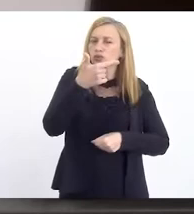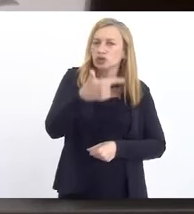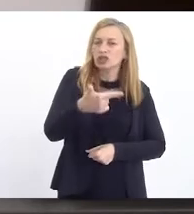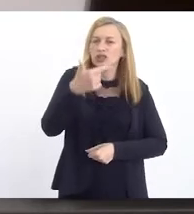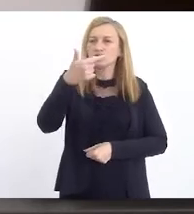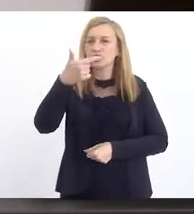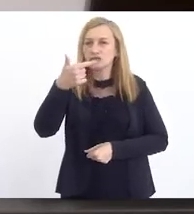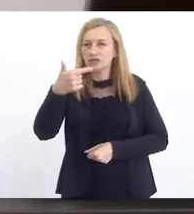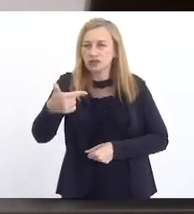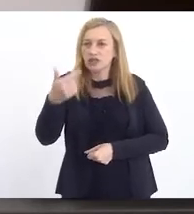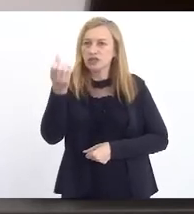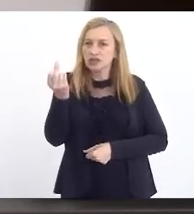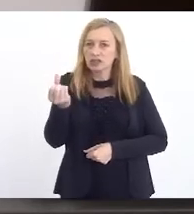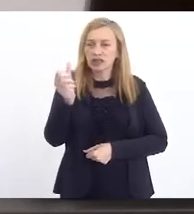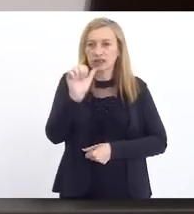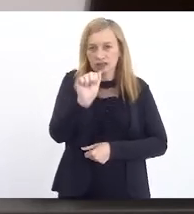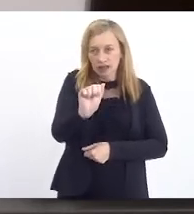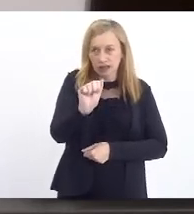226A,